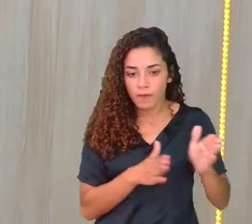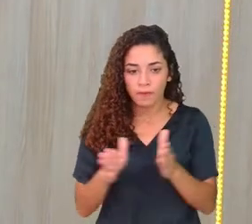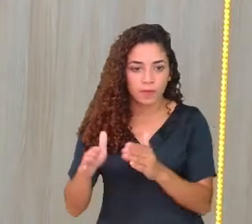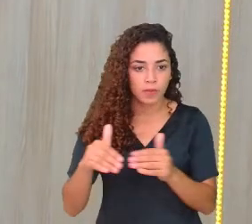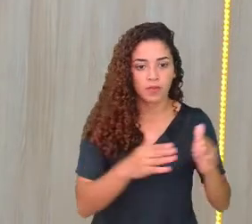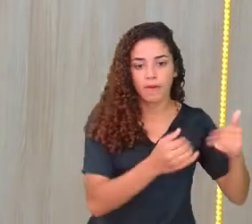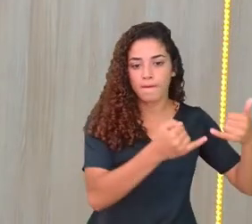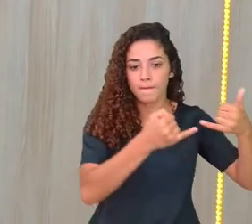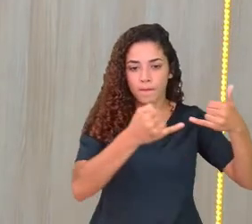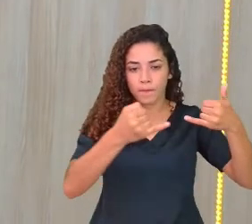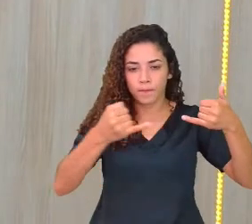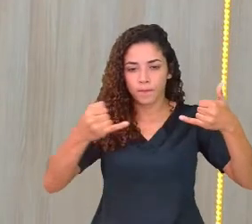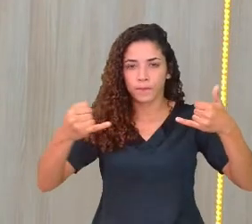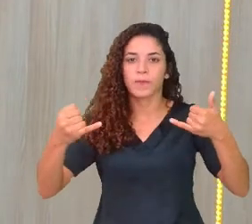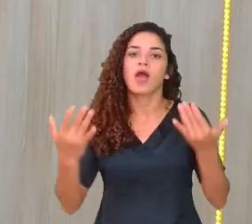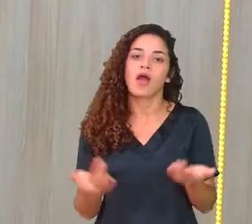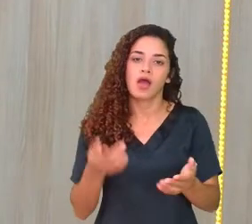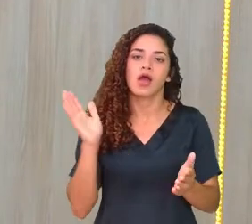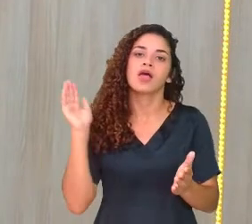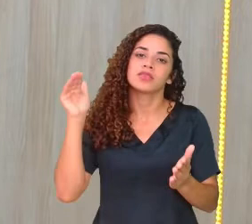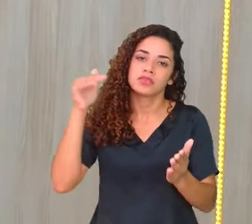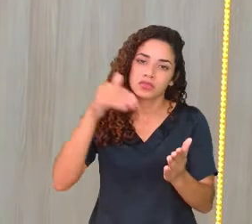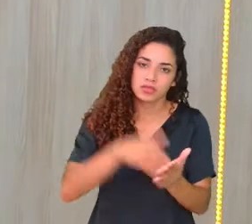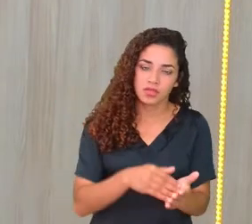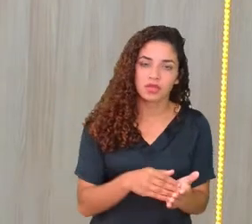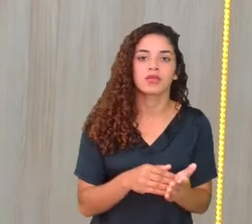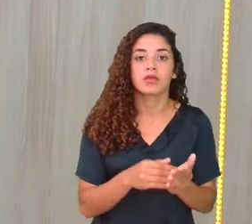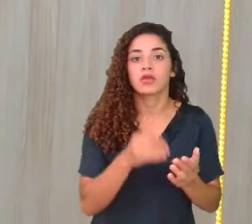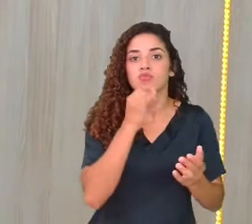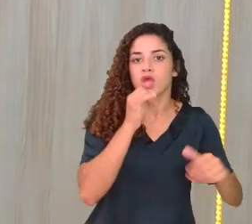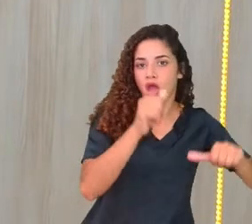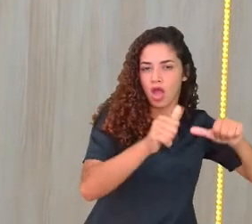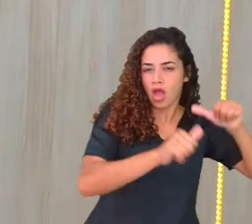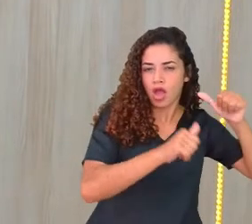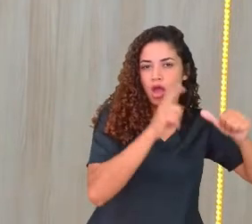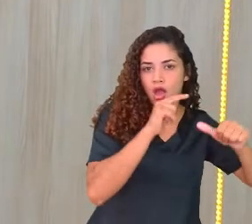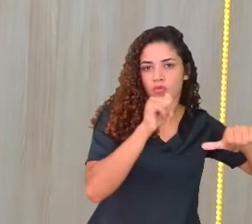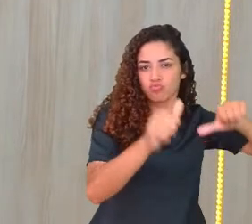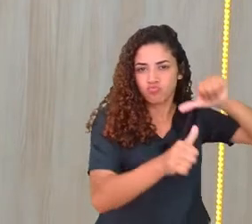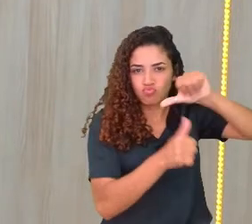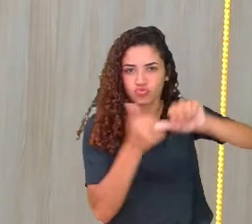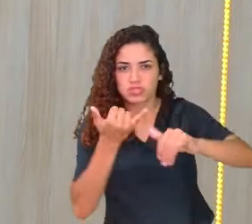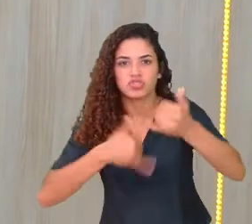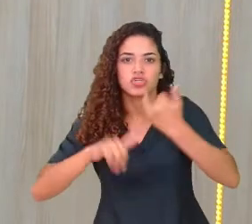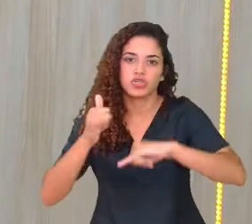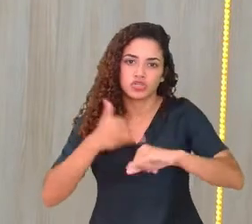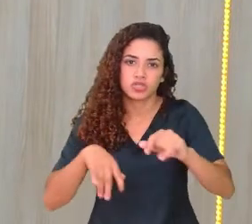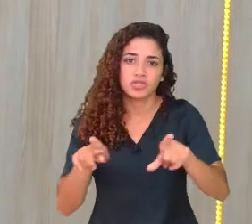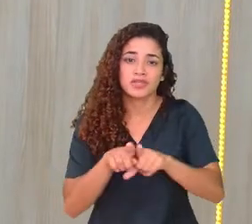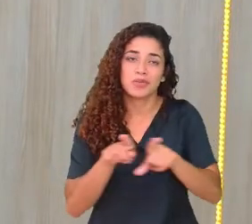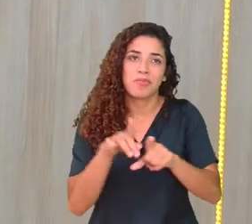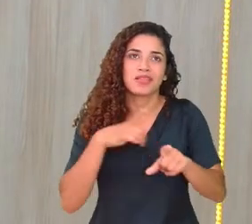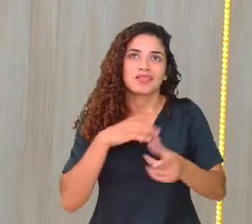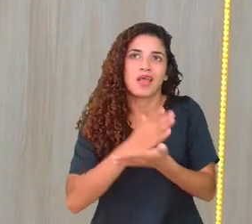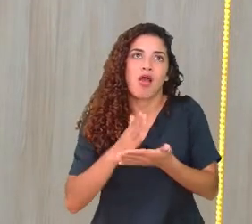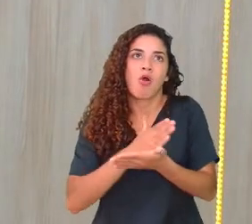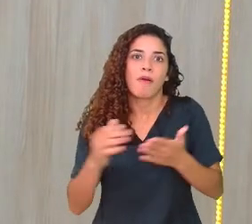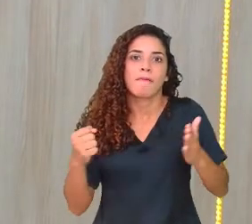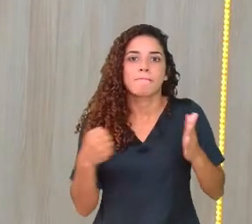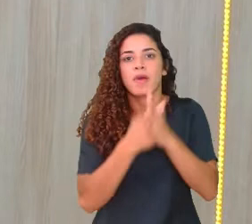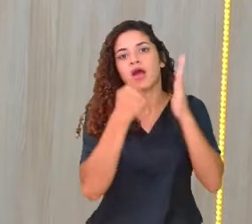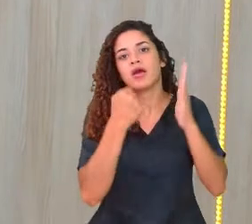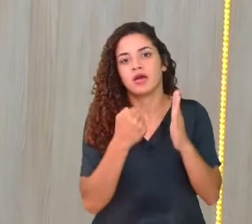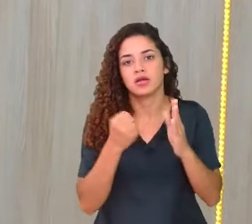de ocorrer a transformação da energia lá, pela utilização das águas, né? E às vezes gera alguns impactos